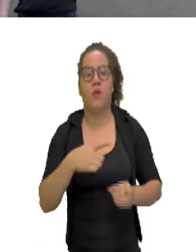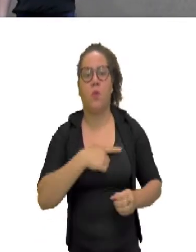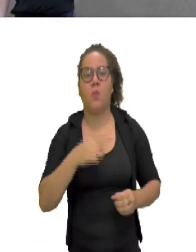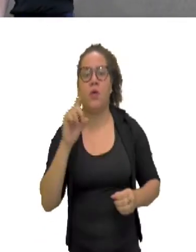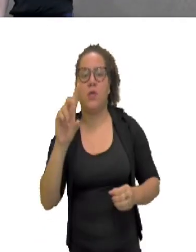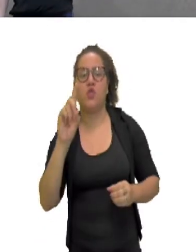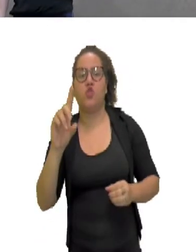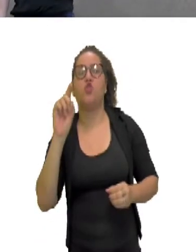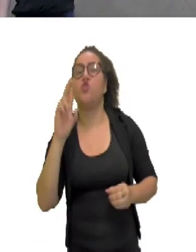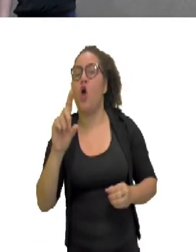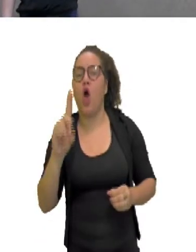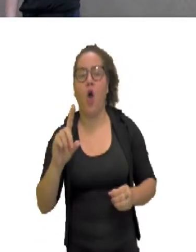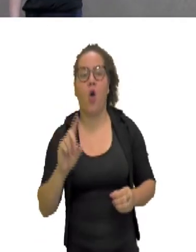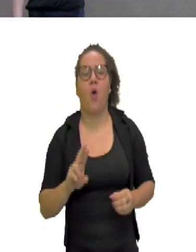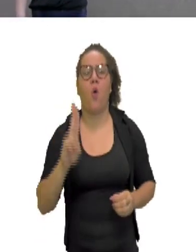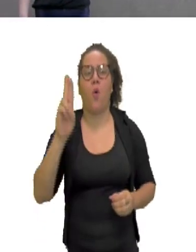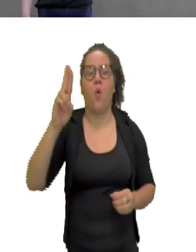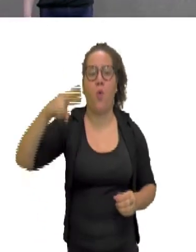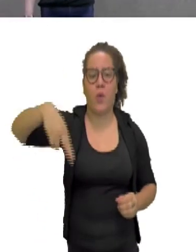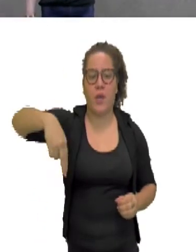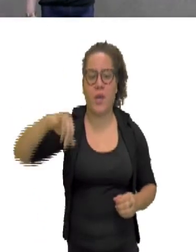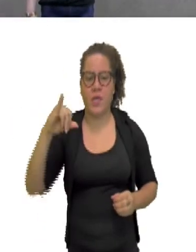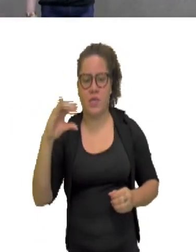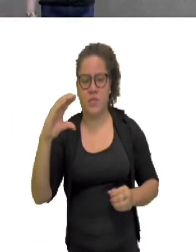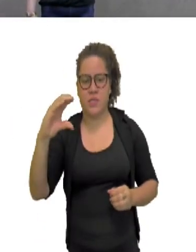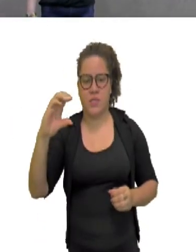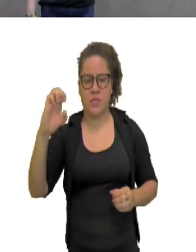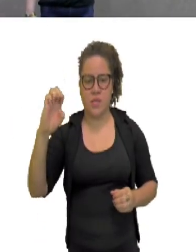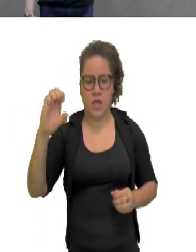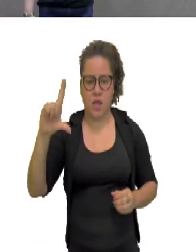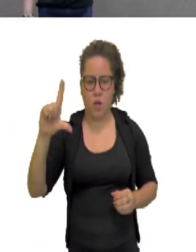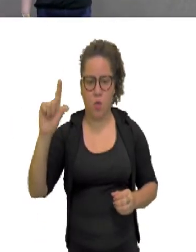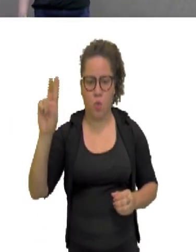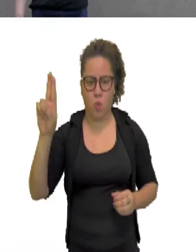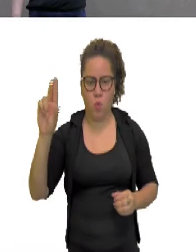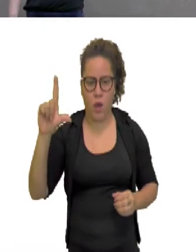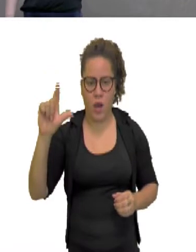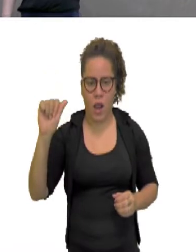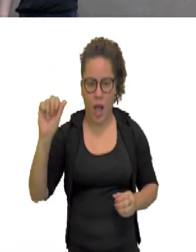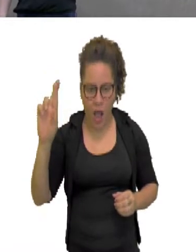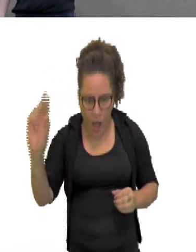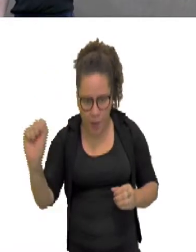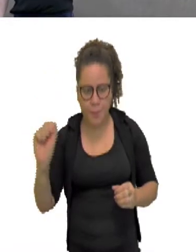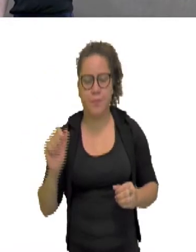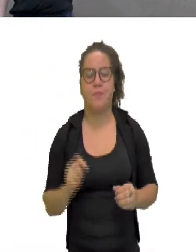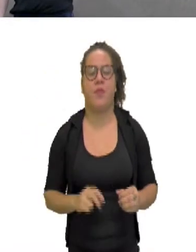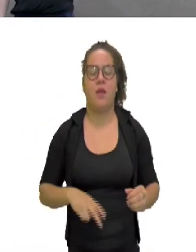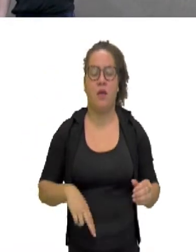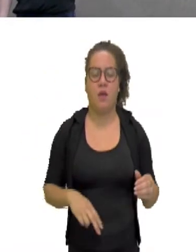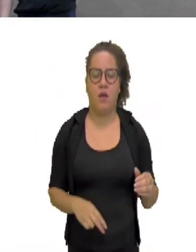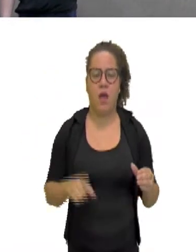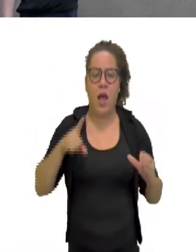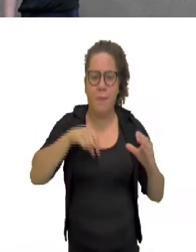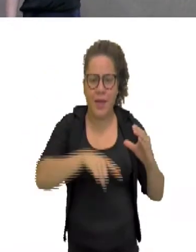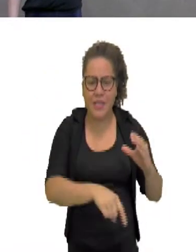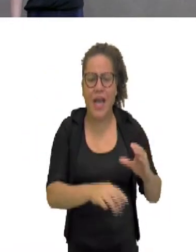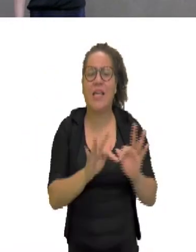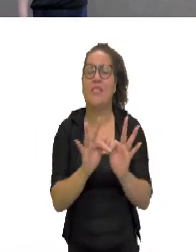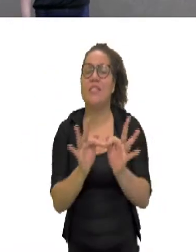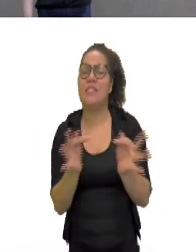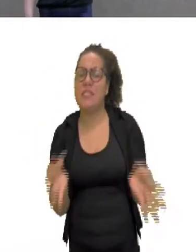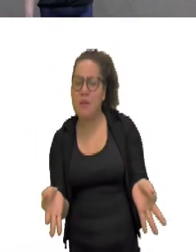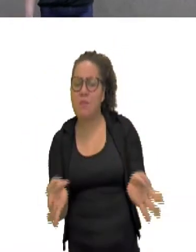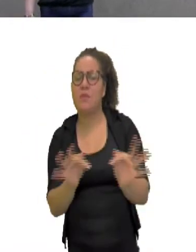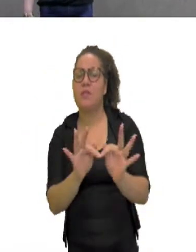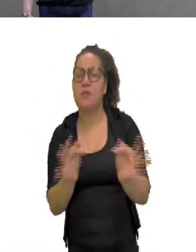de unicelulares, ou seja, apenas uma célula. E as células bacterianas são mais simples que as dos